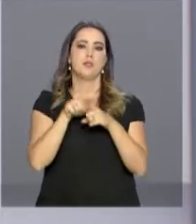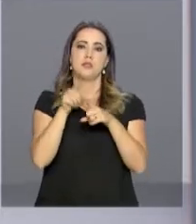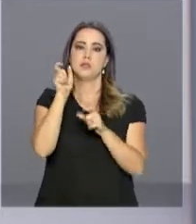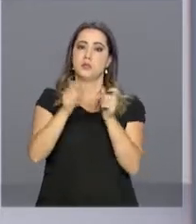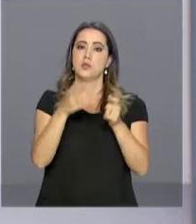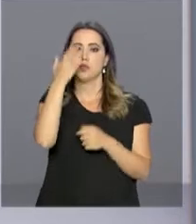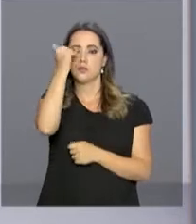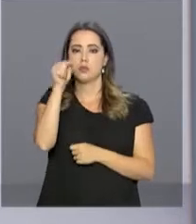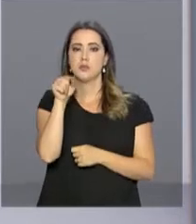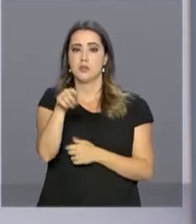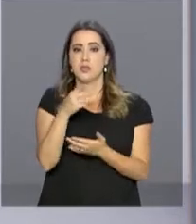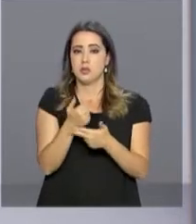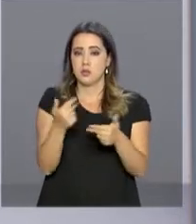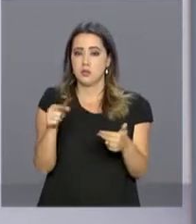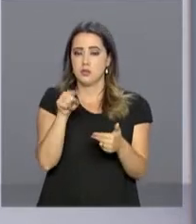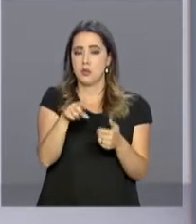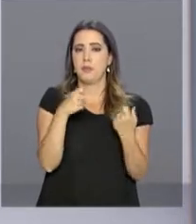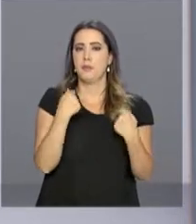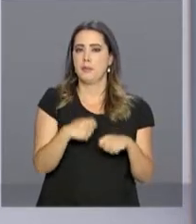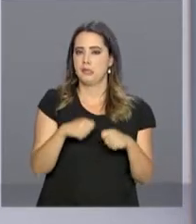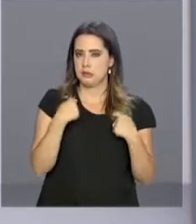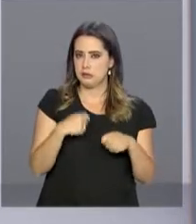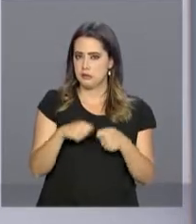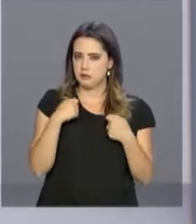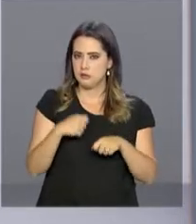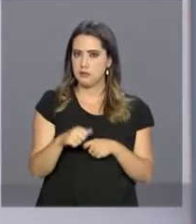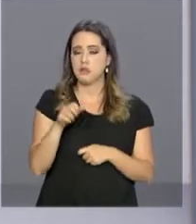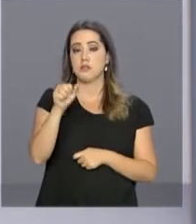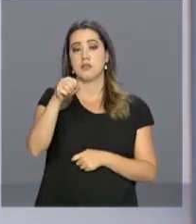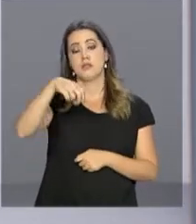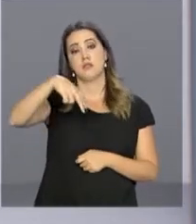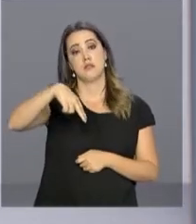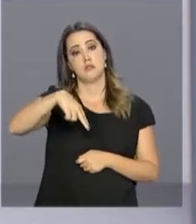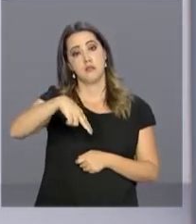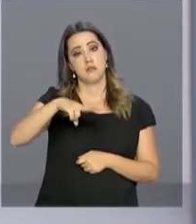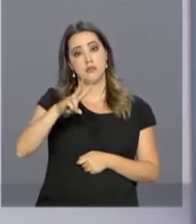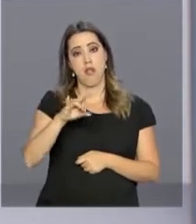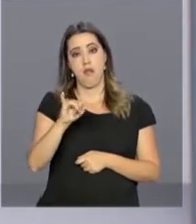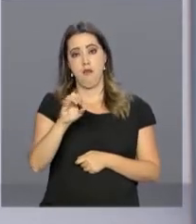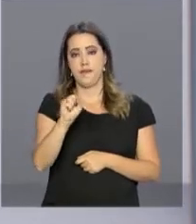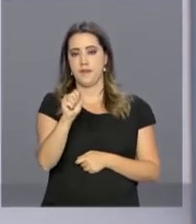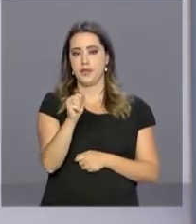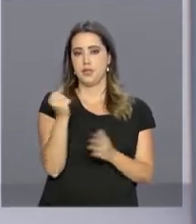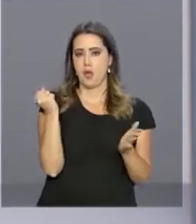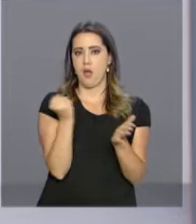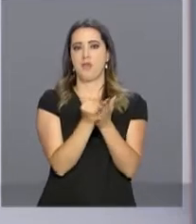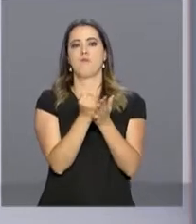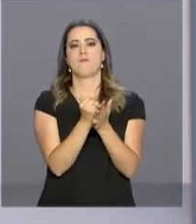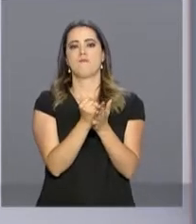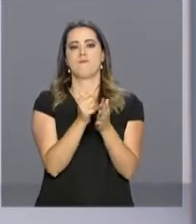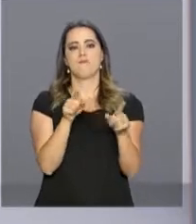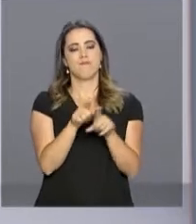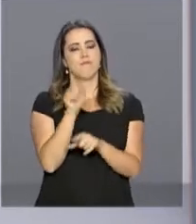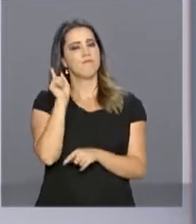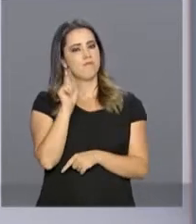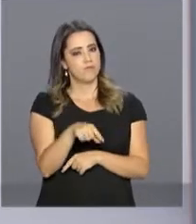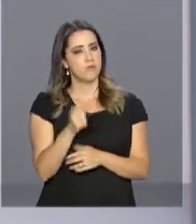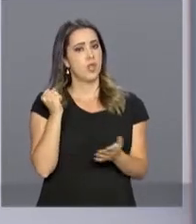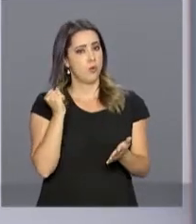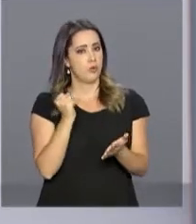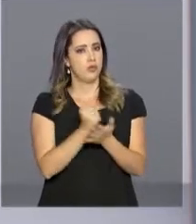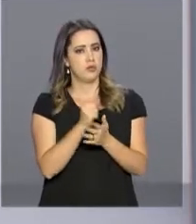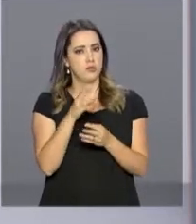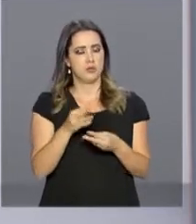não sabe que esses produtos precisam ter registro na agência nacional de vigilância sanitária anvisa esse